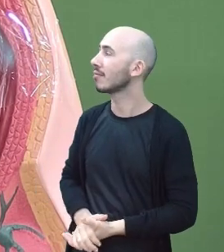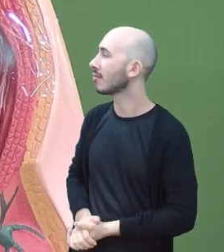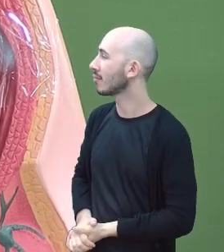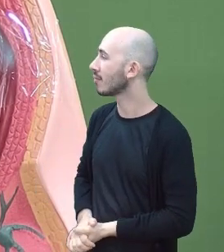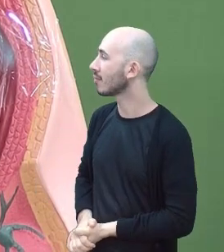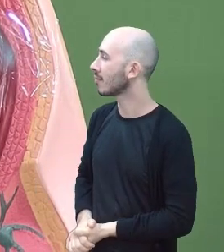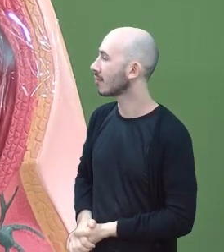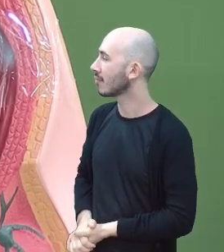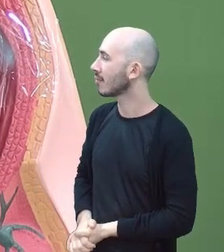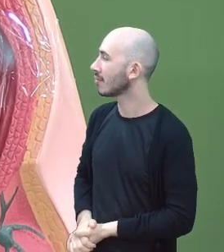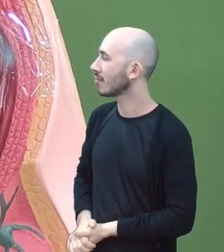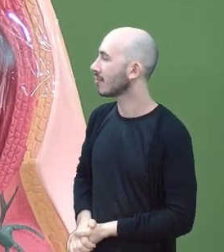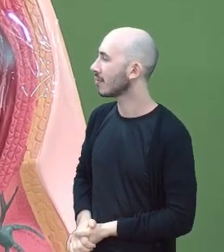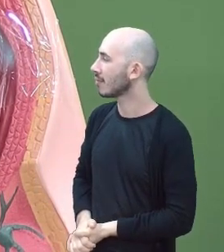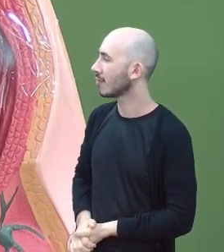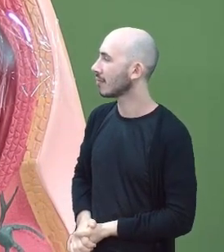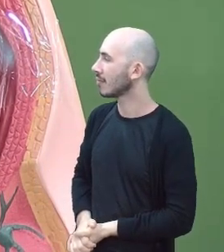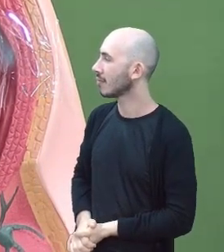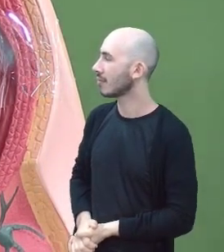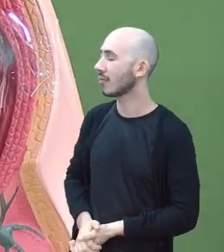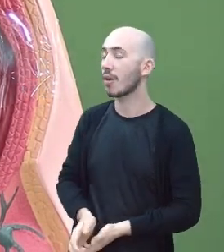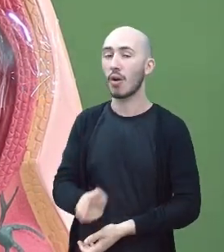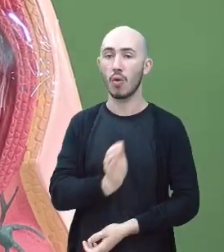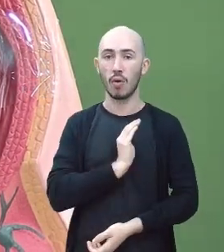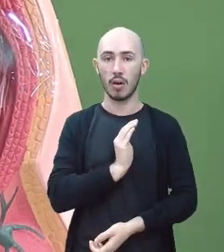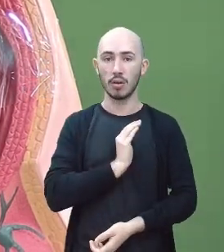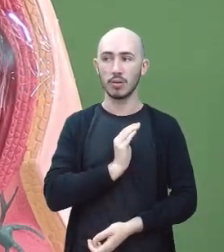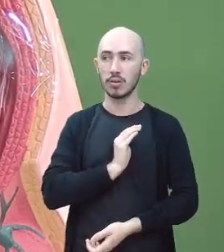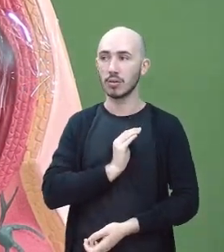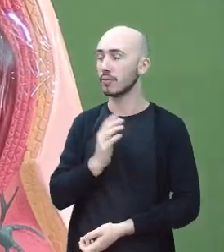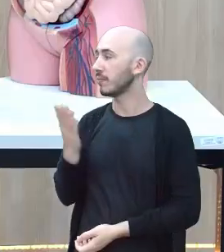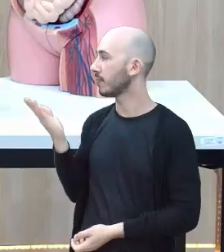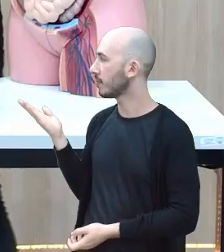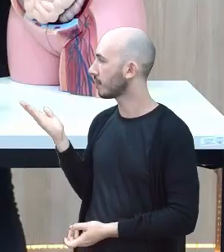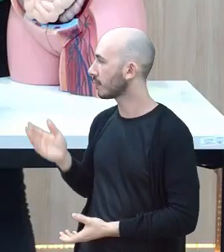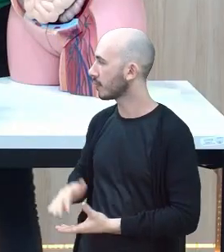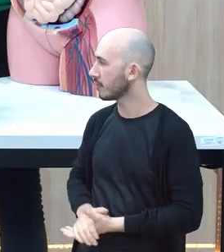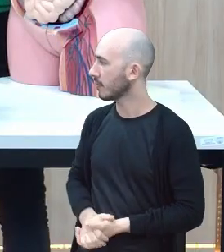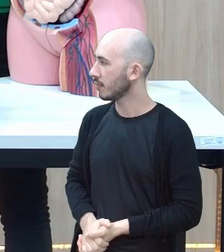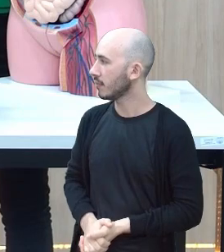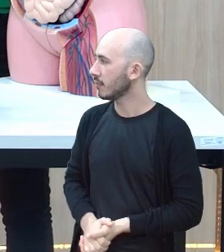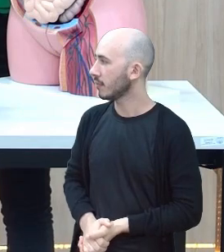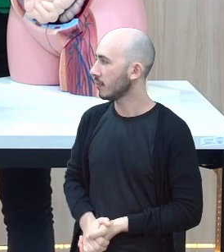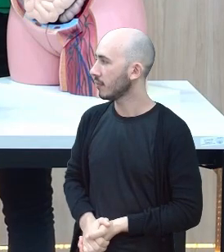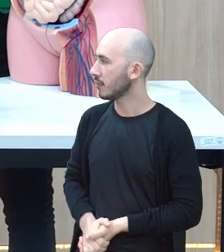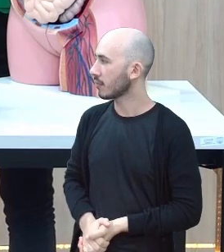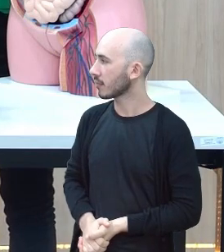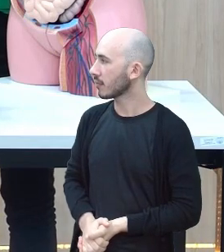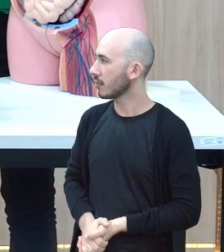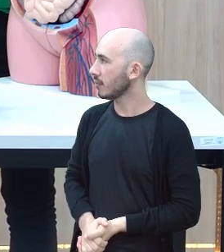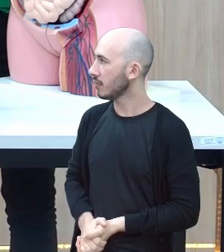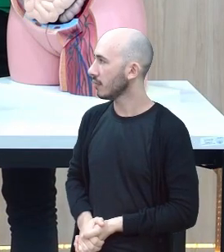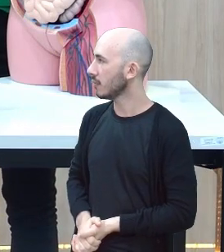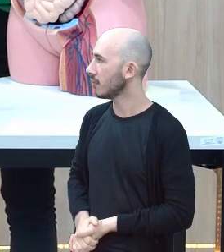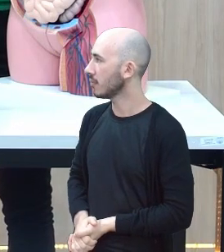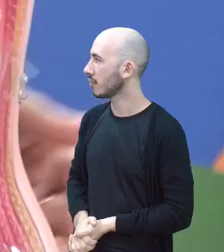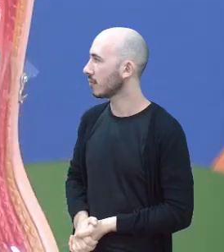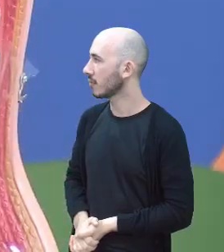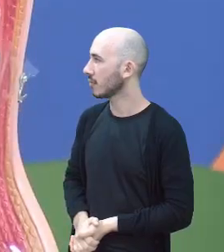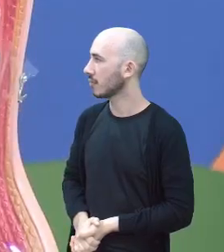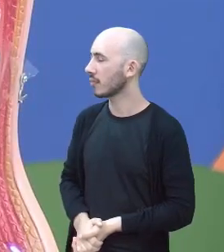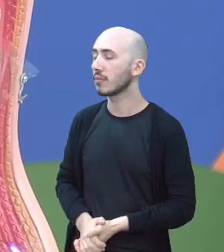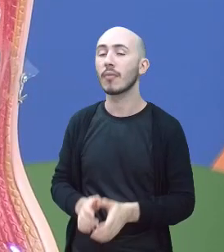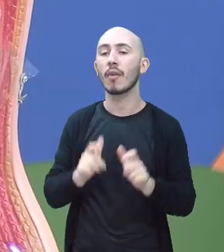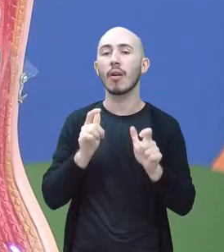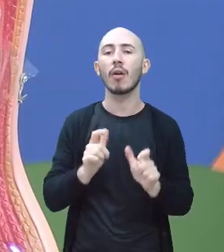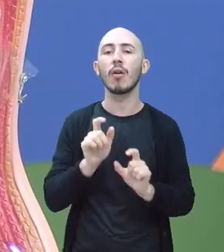nosso estômago, né? O coração está aqui, olha. O coração está aqui, onde